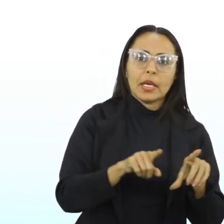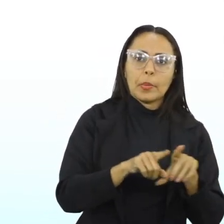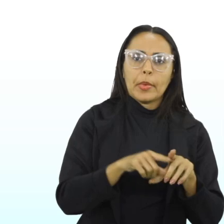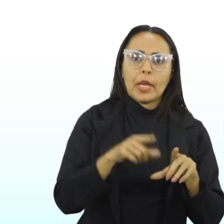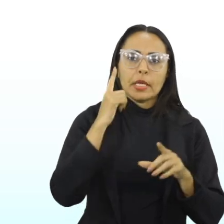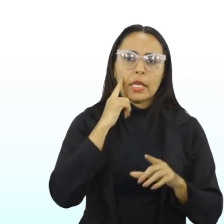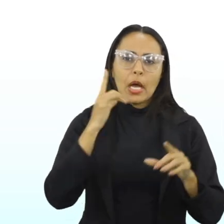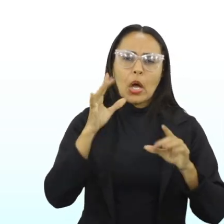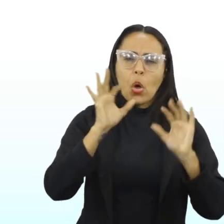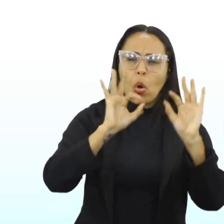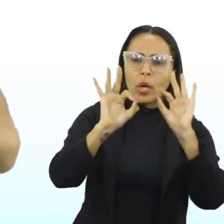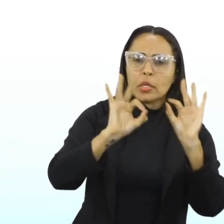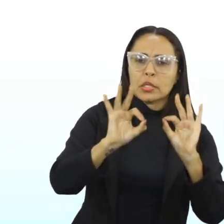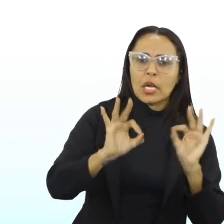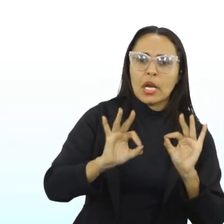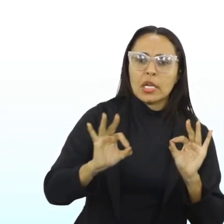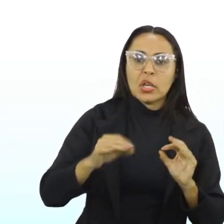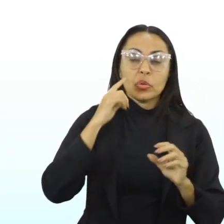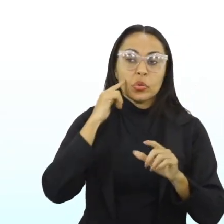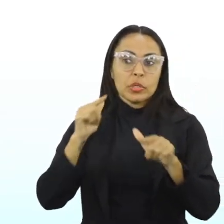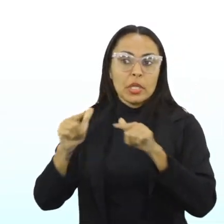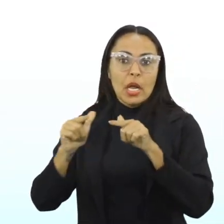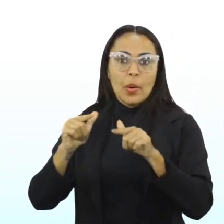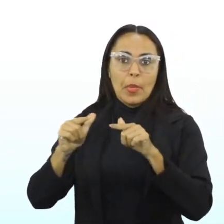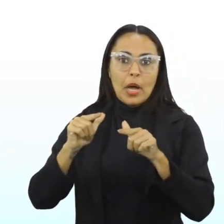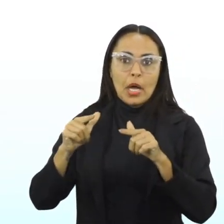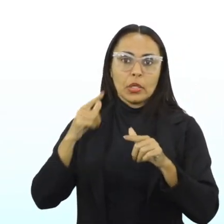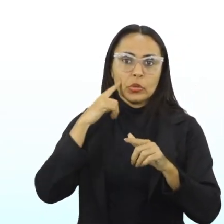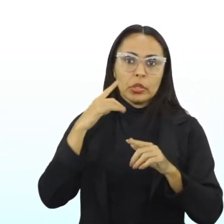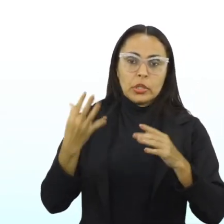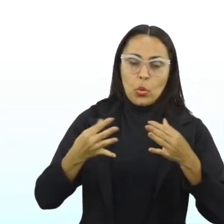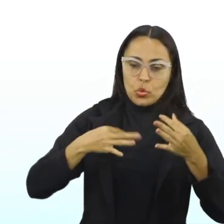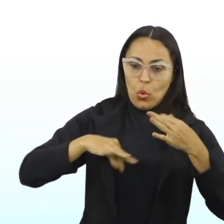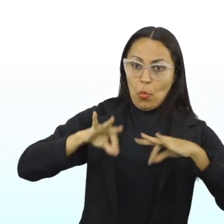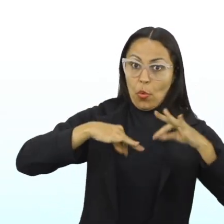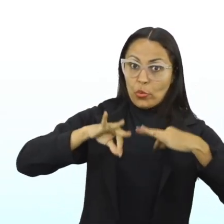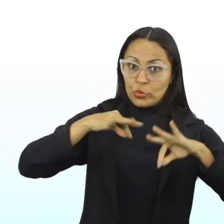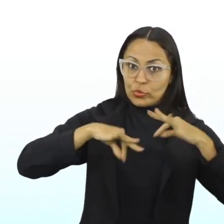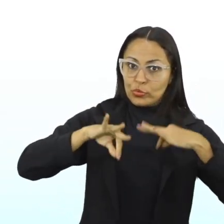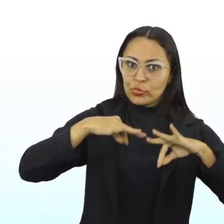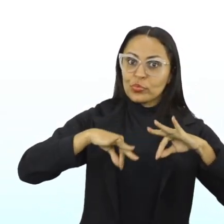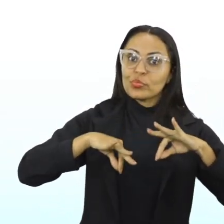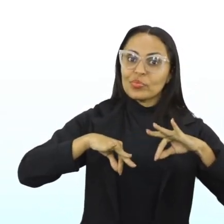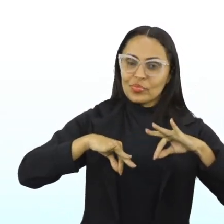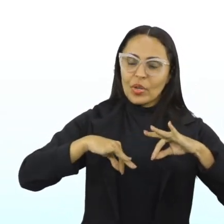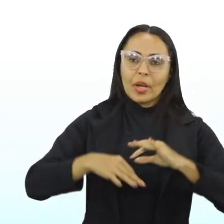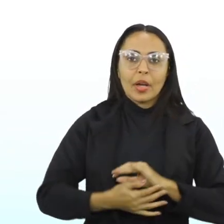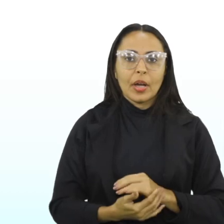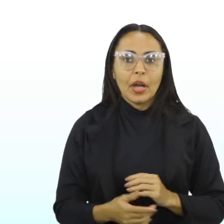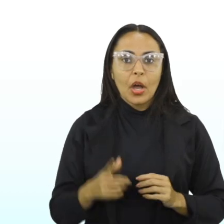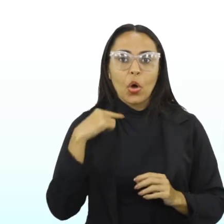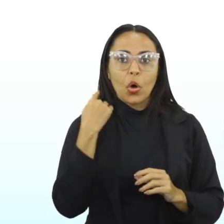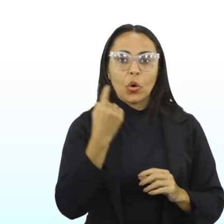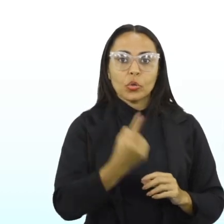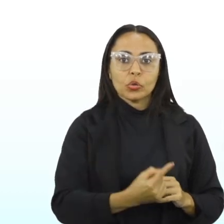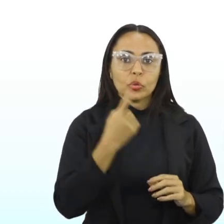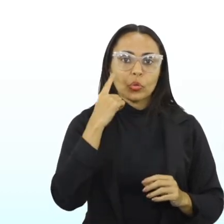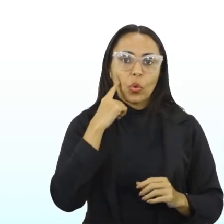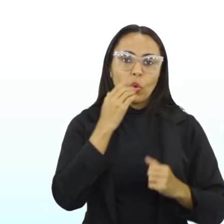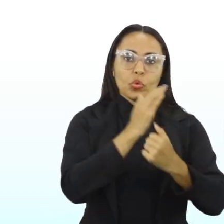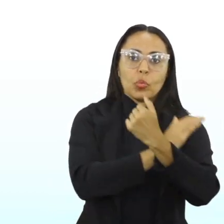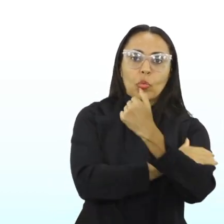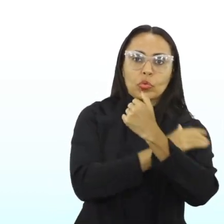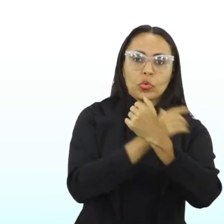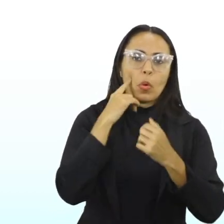na regulação, que é exatamente no trabalho dos hormônios, a proteína vai trabalhar na contração. Os nossos músculos